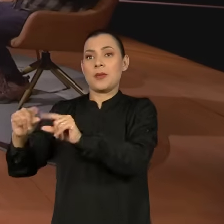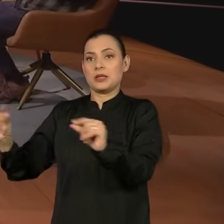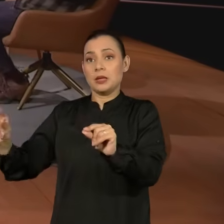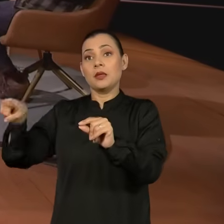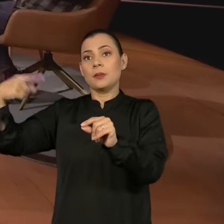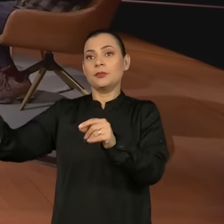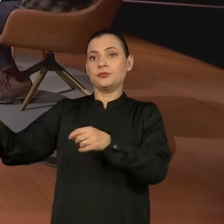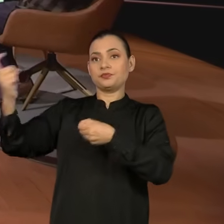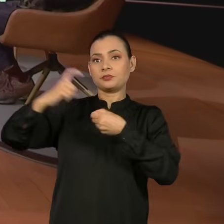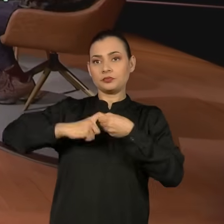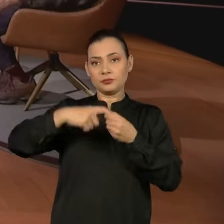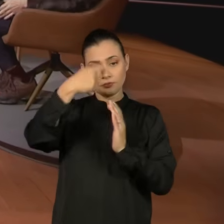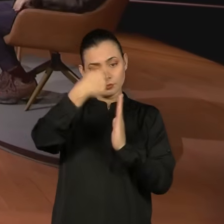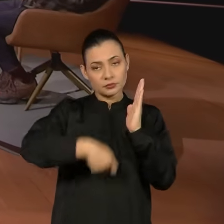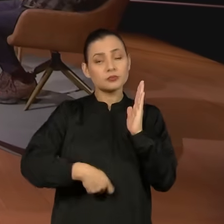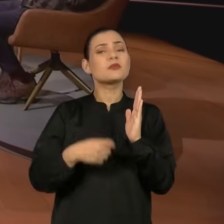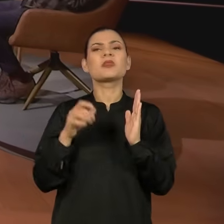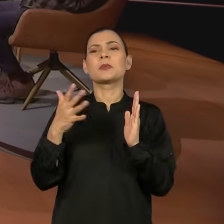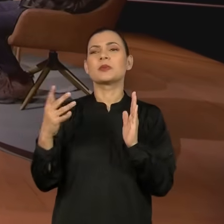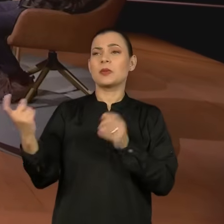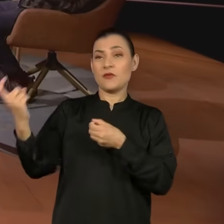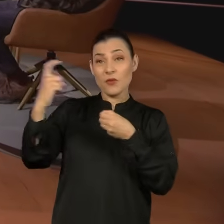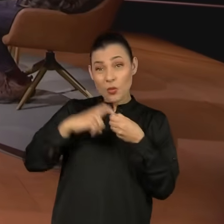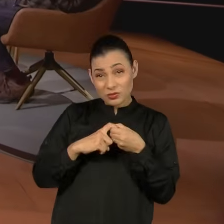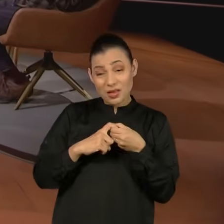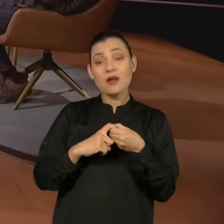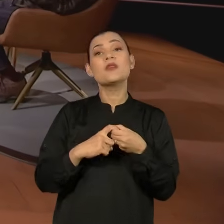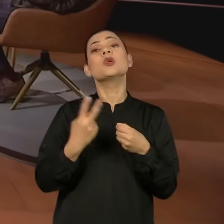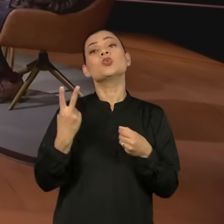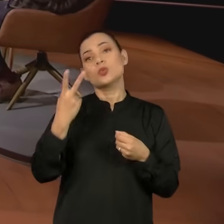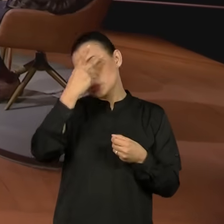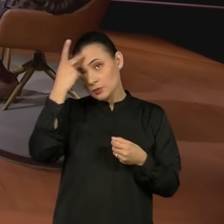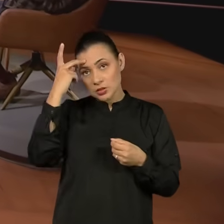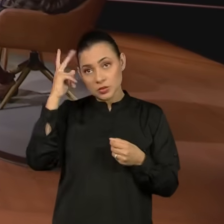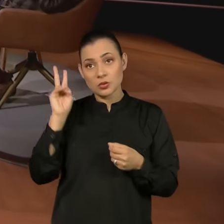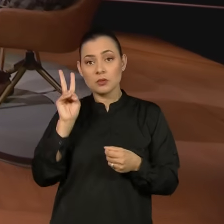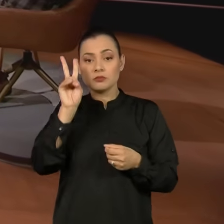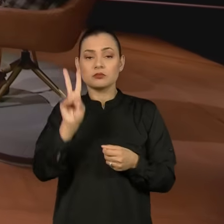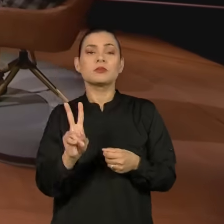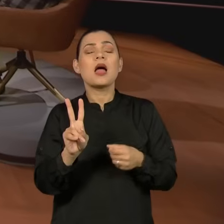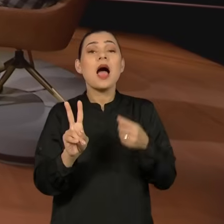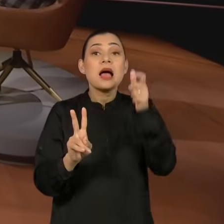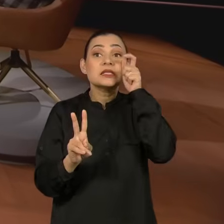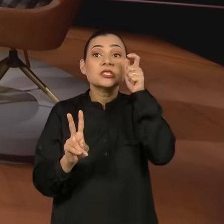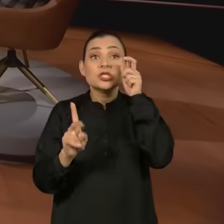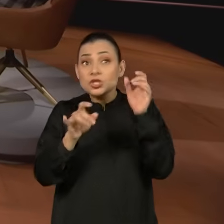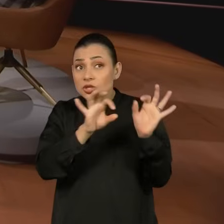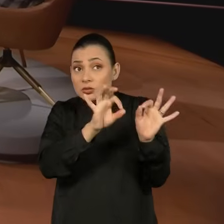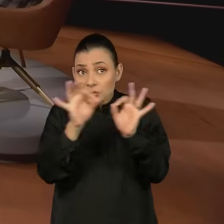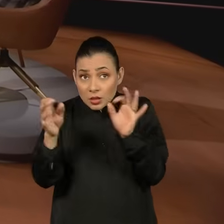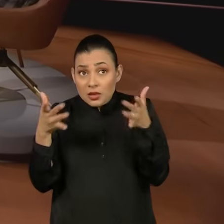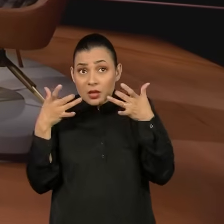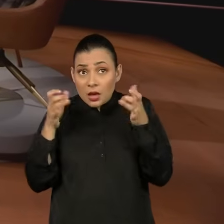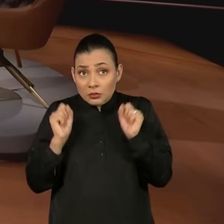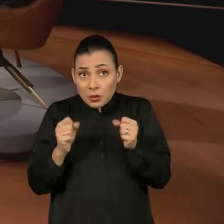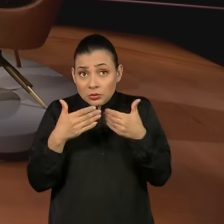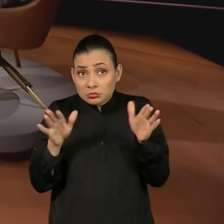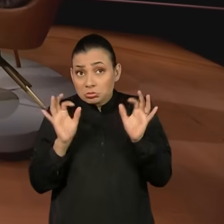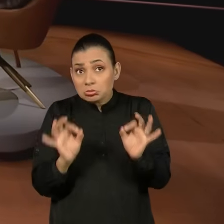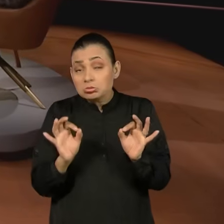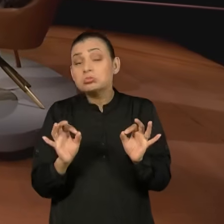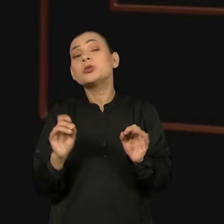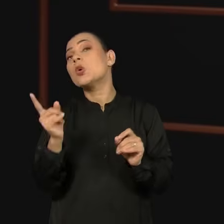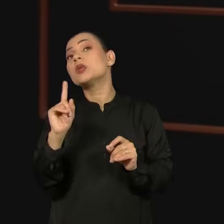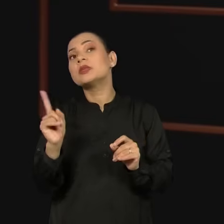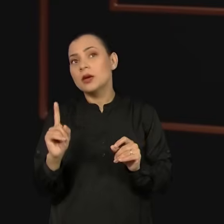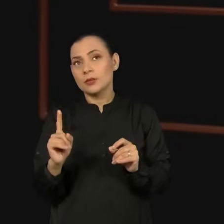voltava e aí duas pessoas iam assistir o espetáculo para ver se podia ou não fazer aquelas coisas que a